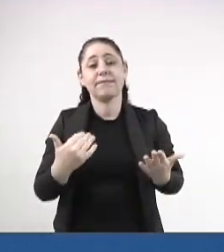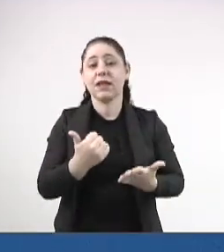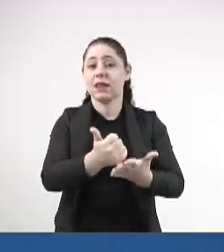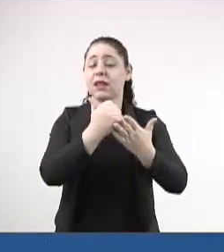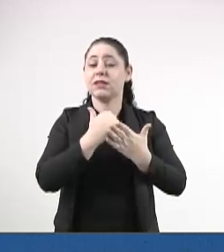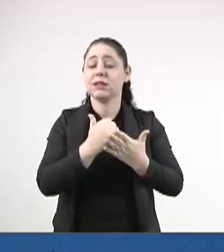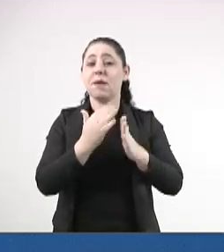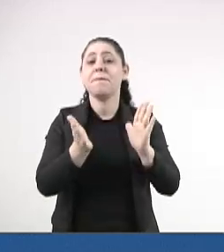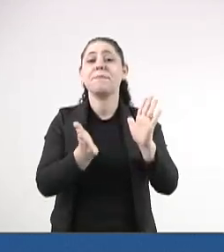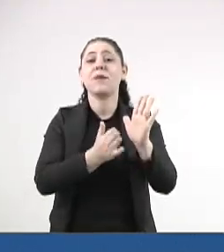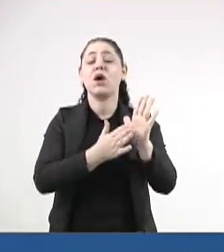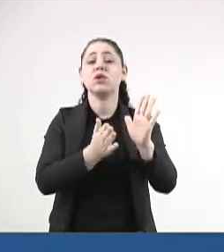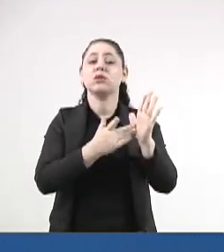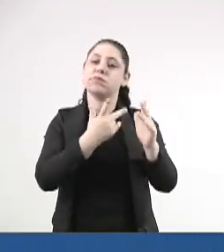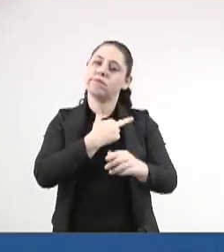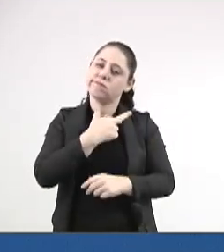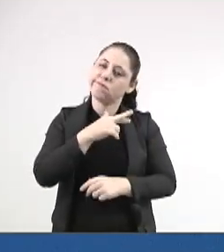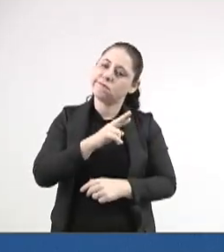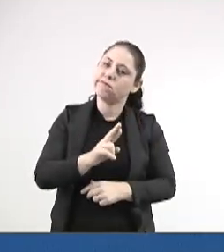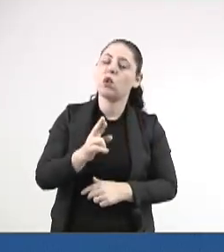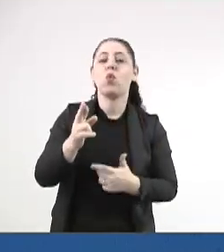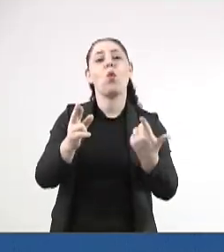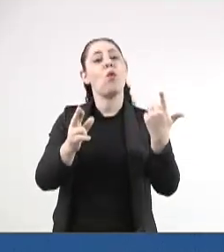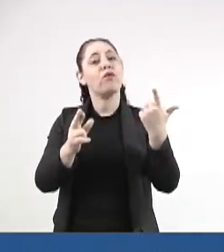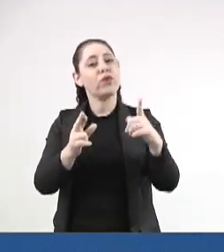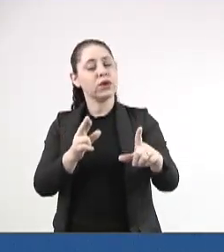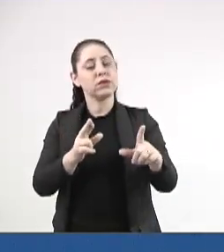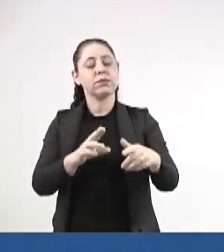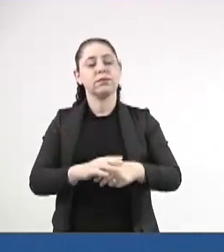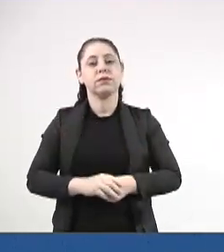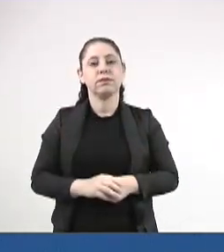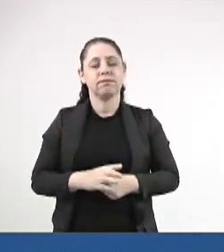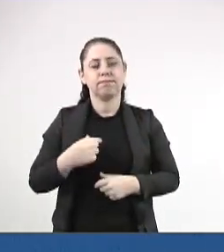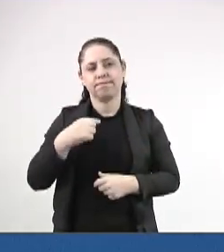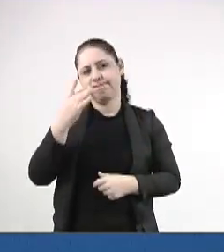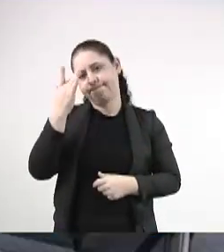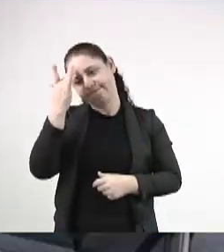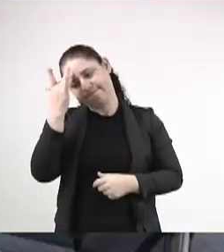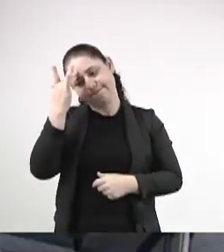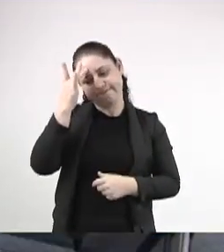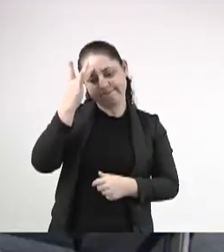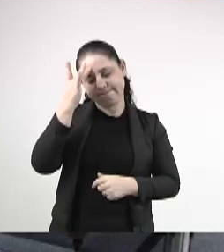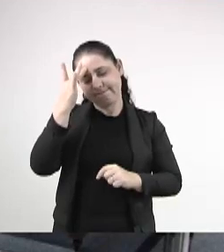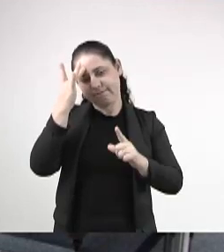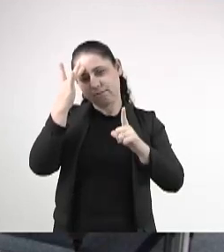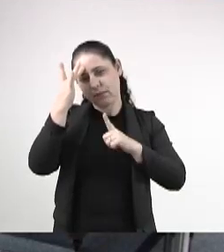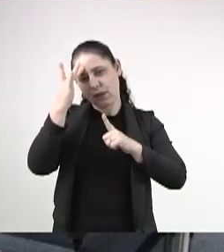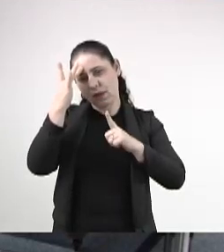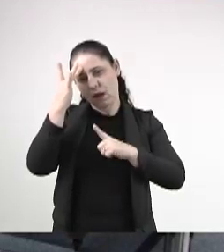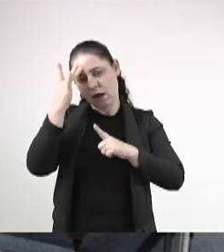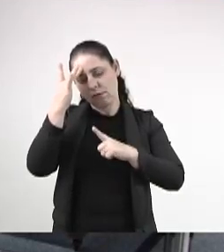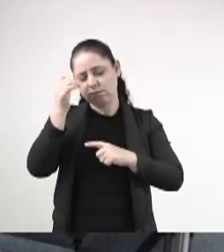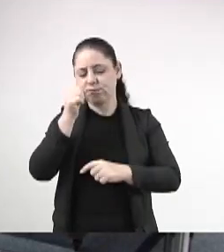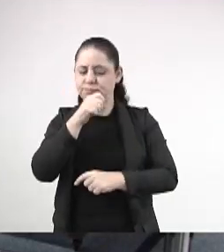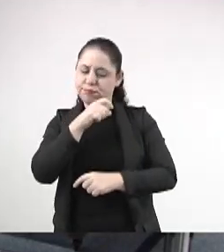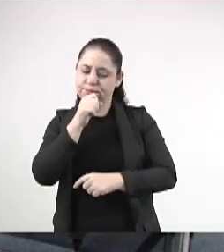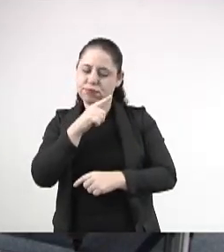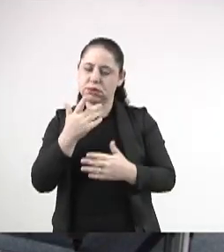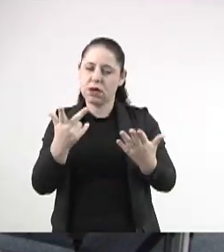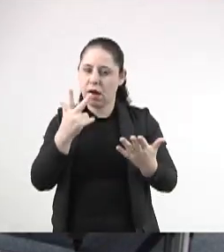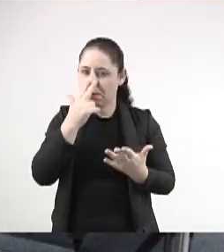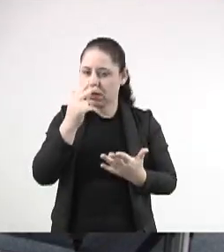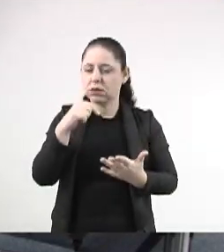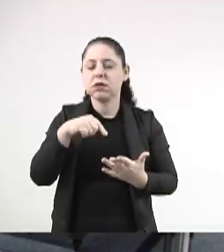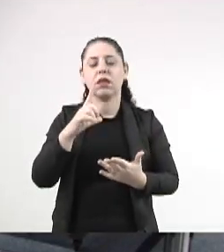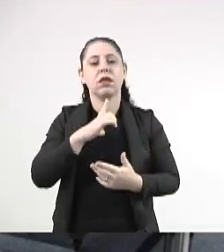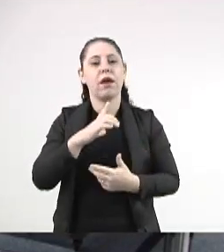a pauta religiosa novamente. Então, eu penso que tem muita hipocrisia, e como